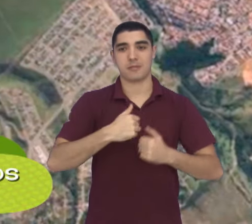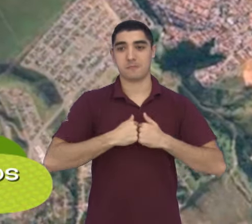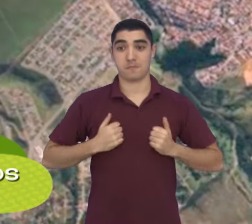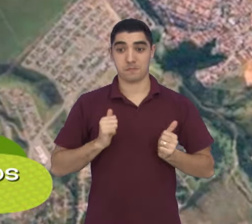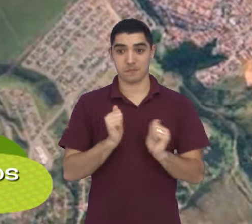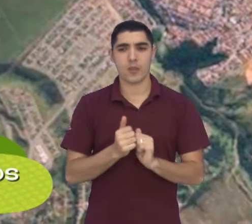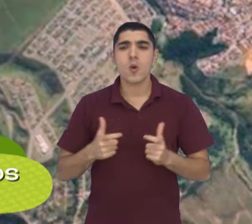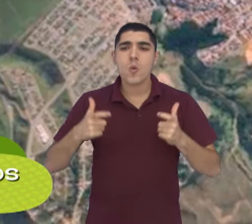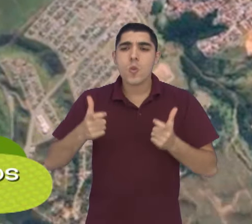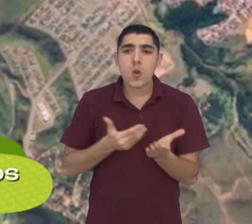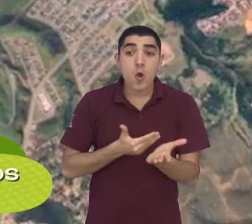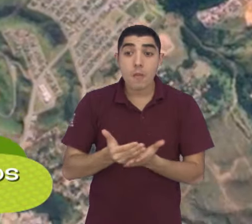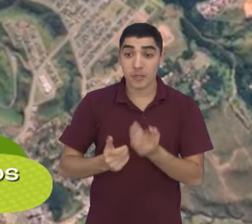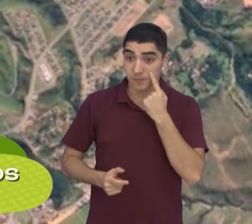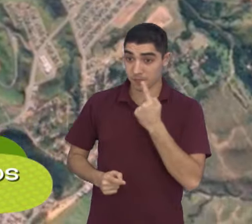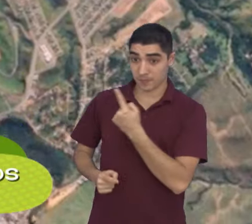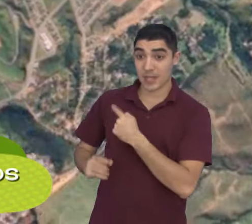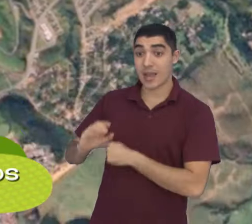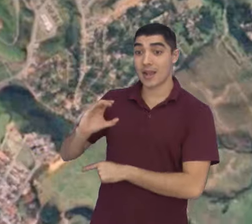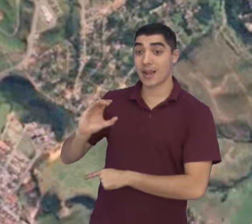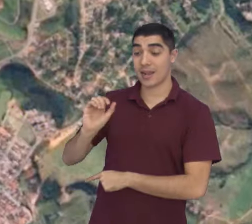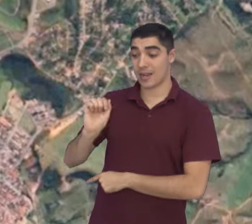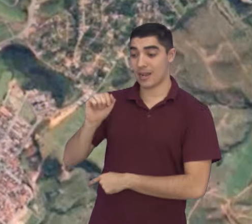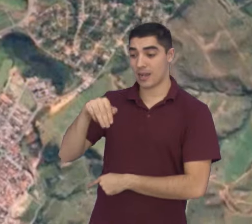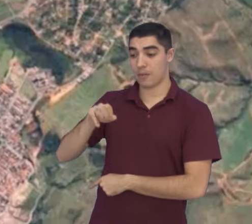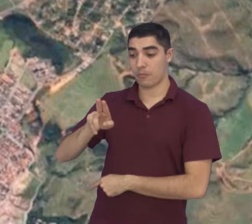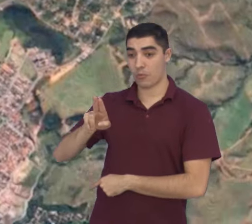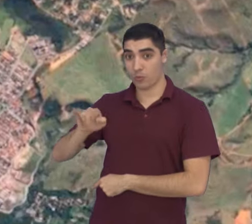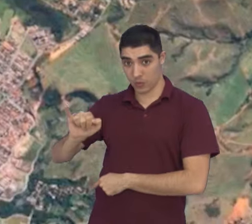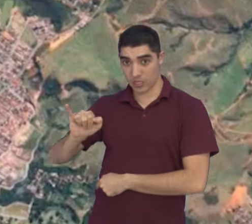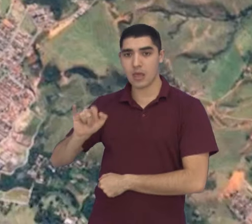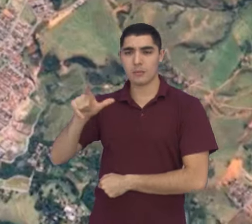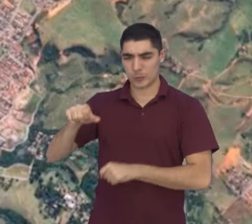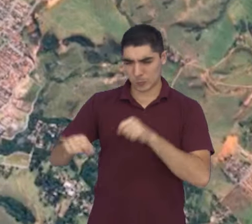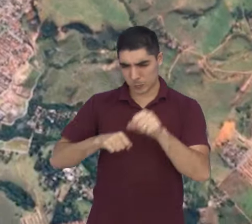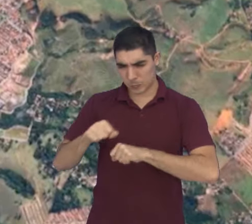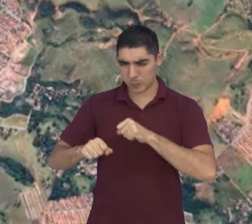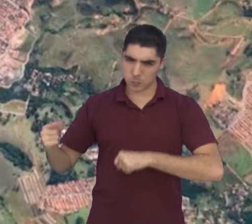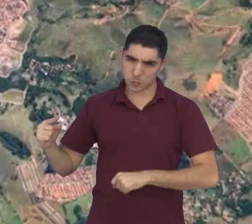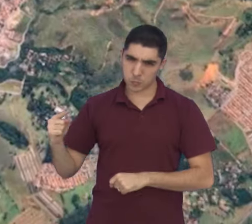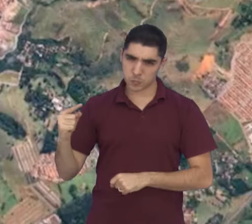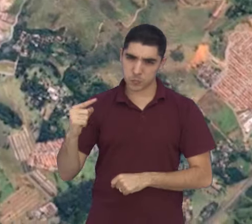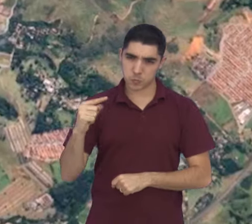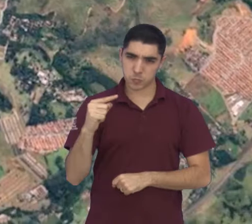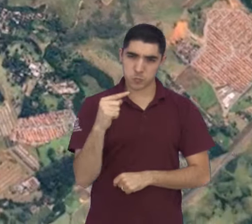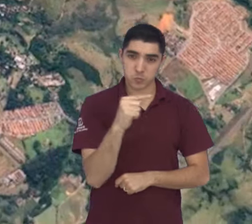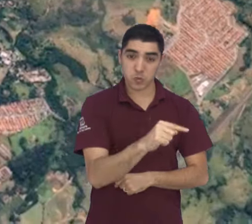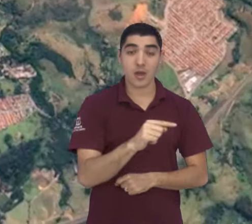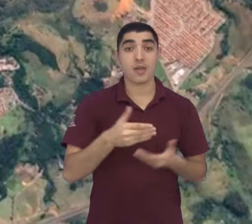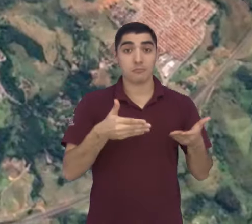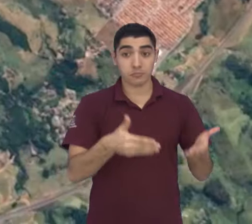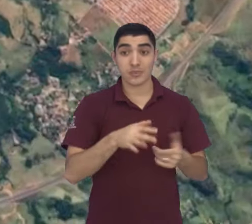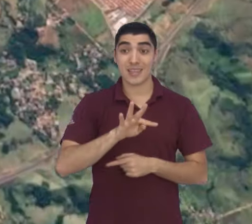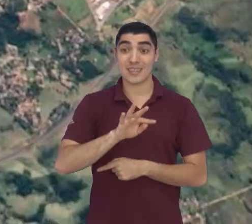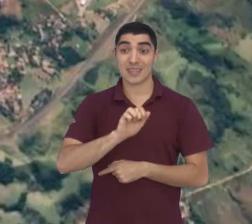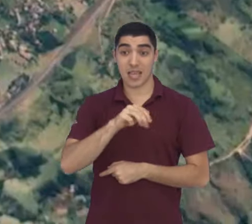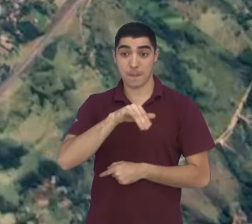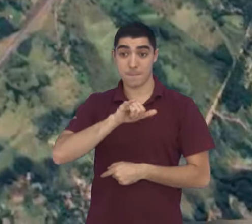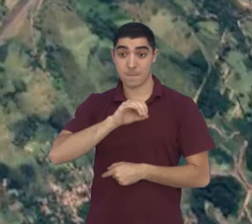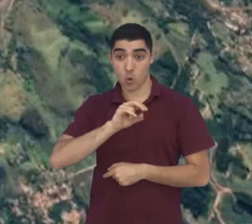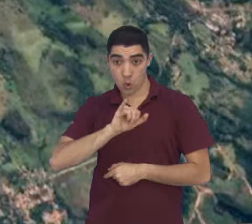largada será dada na Via Cambuí, onde os competidores seguem rumo à rodovia Tamoios e continuam o